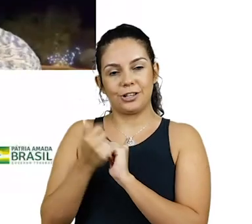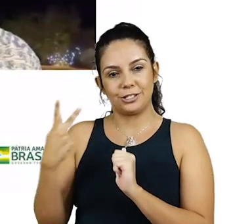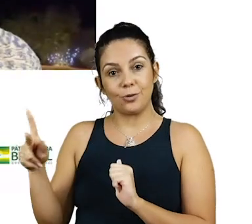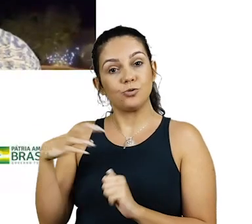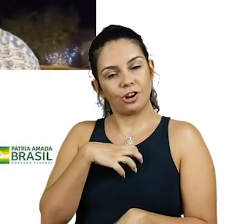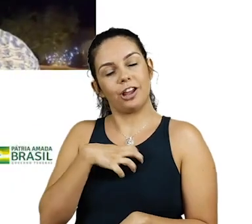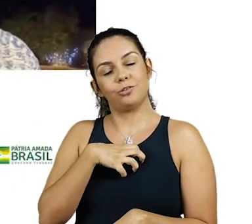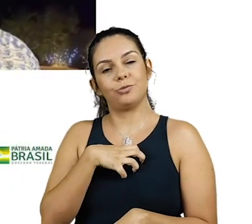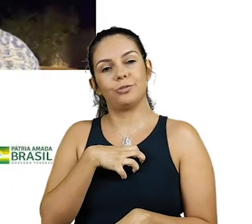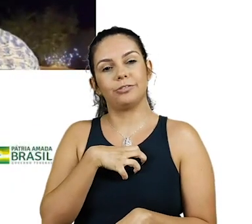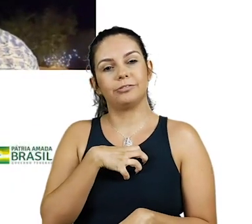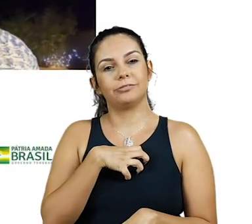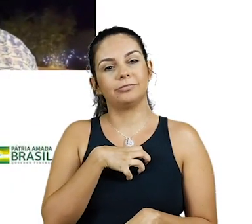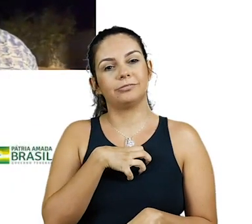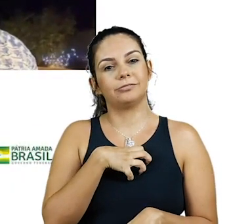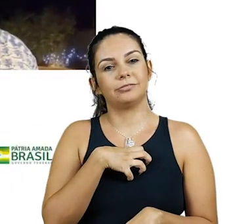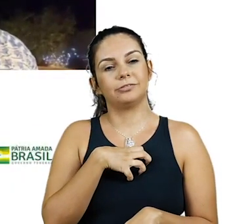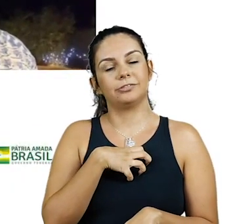sabe, Zé?